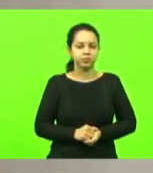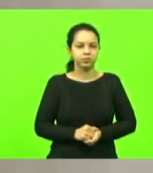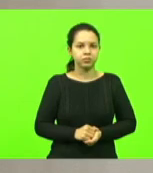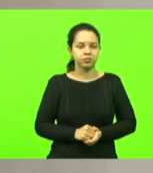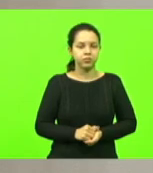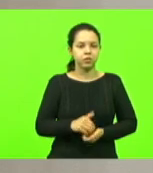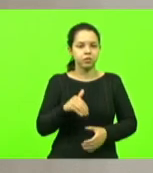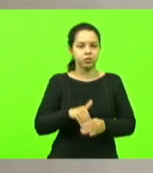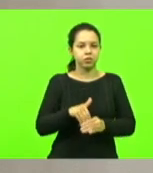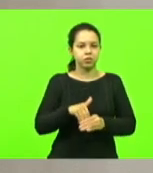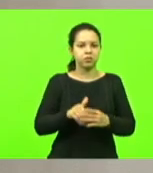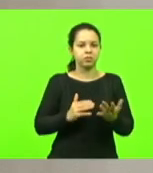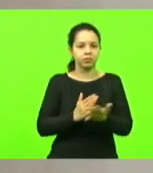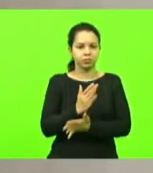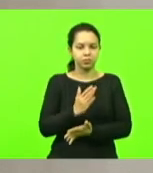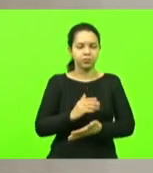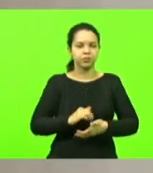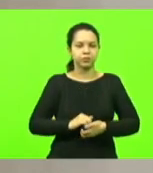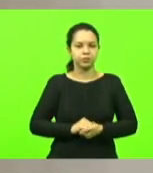Em votação, aprovado.